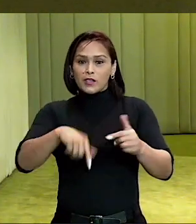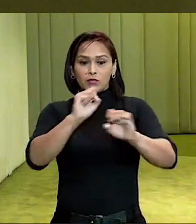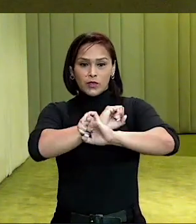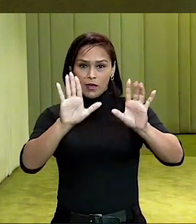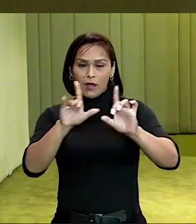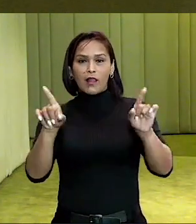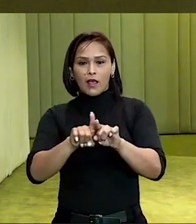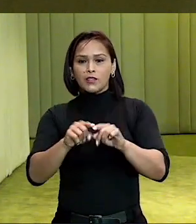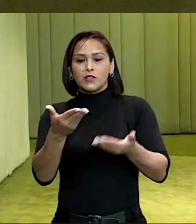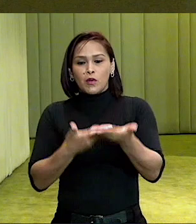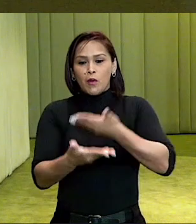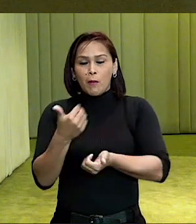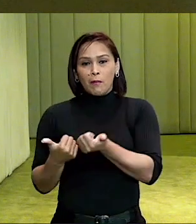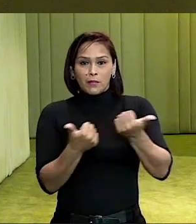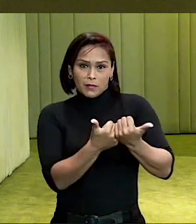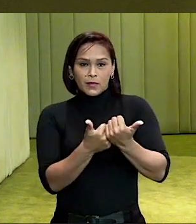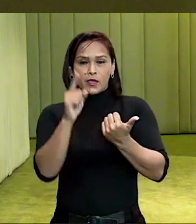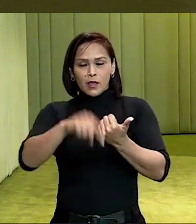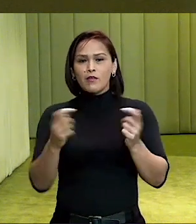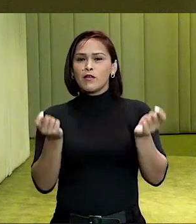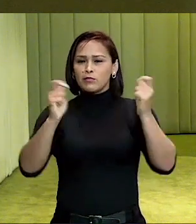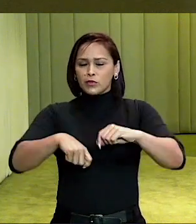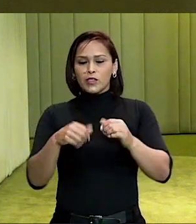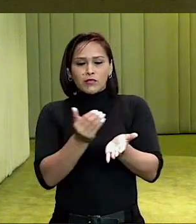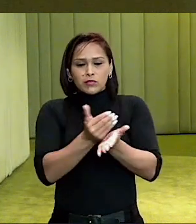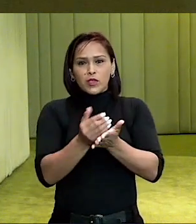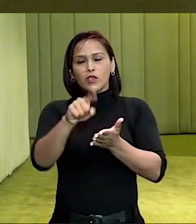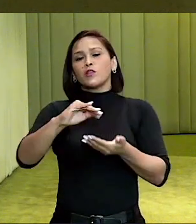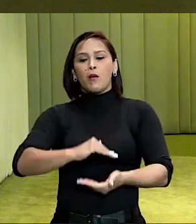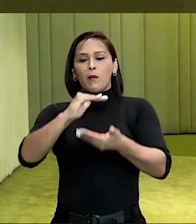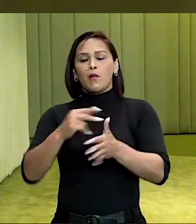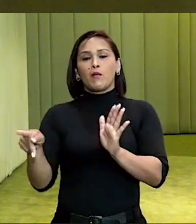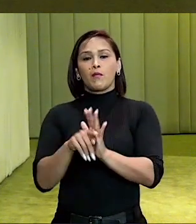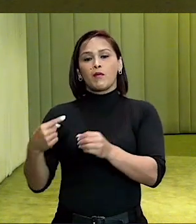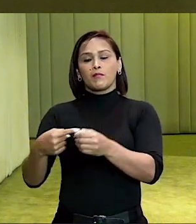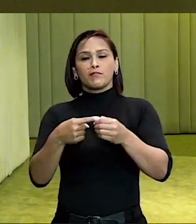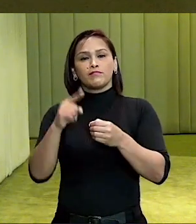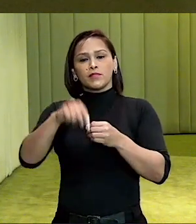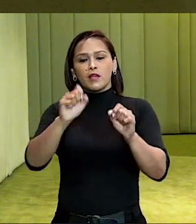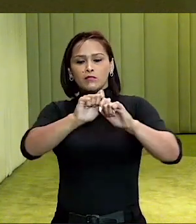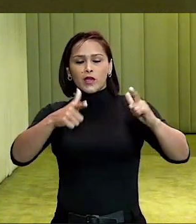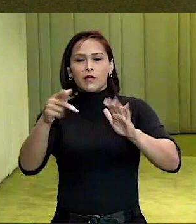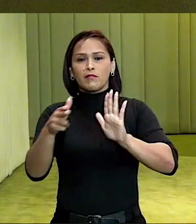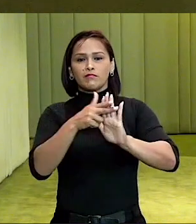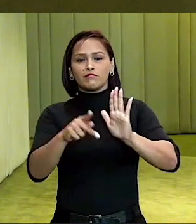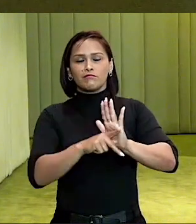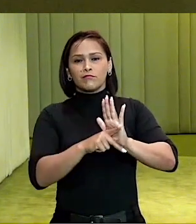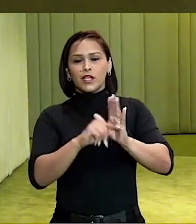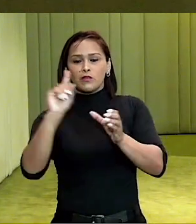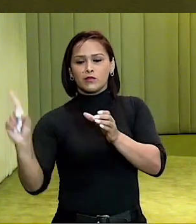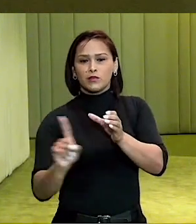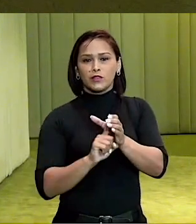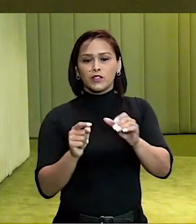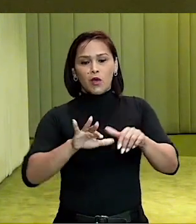transparentes, cooperativos, foi possível, a partir do nosso bloco regional, ampliar o projeto de integração